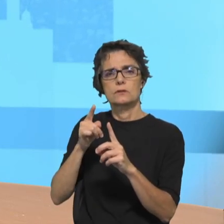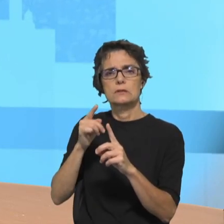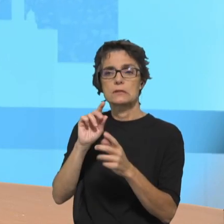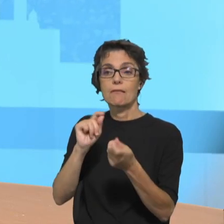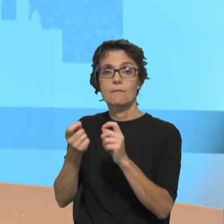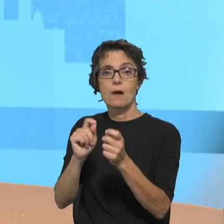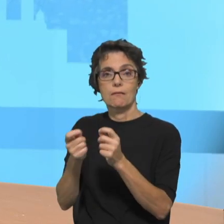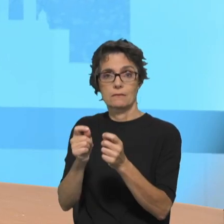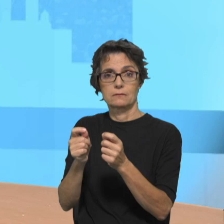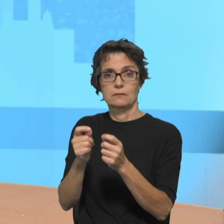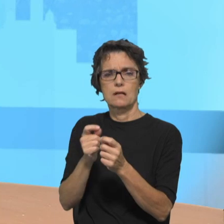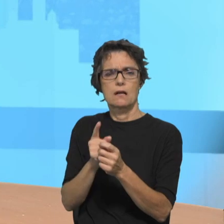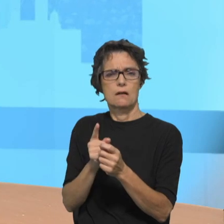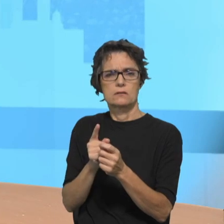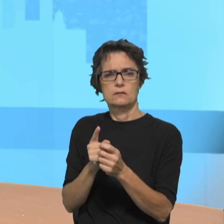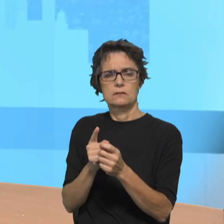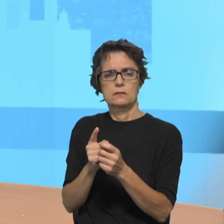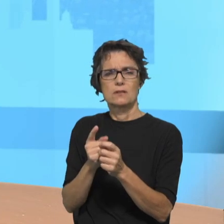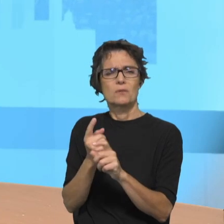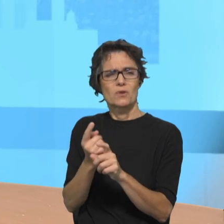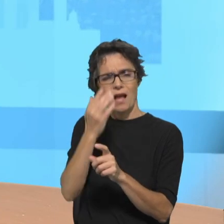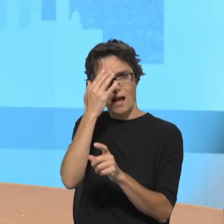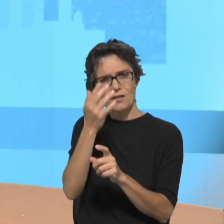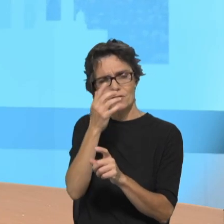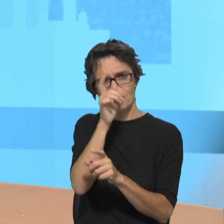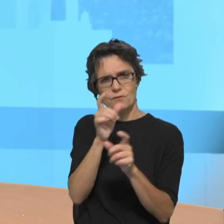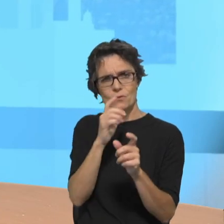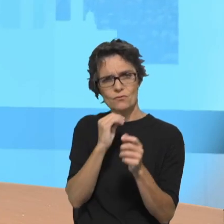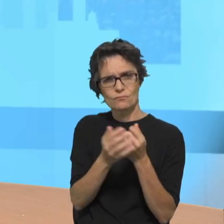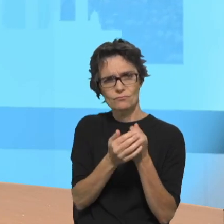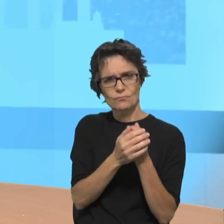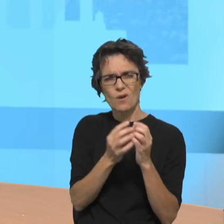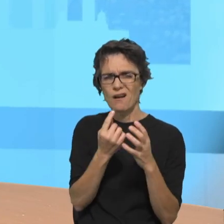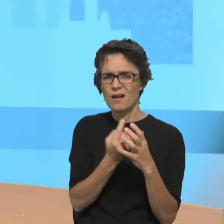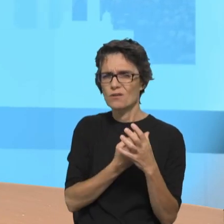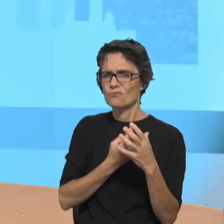debate, é por causa do isolamento a que os idosos estão cada vez